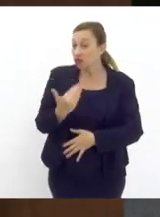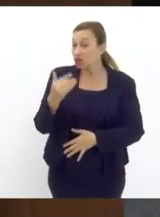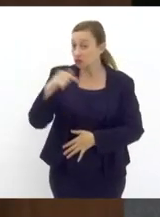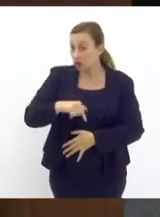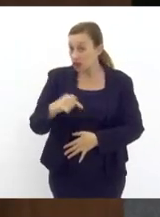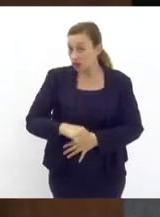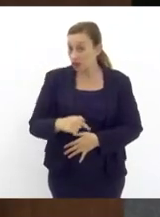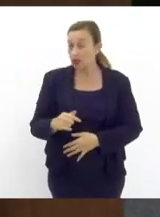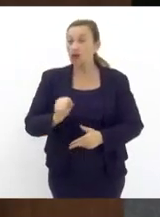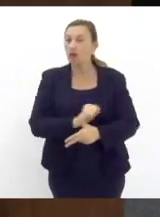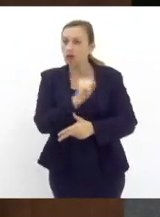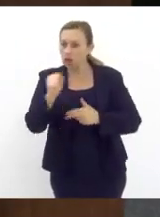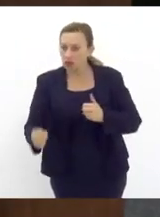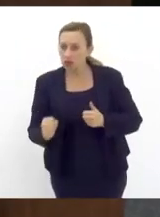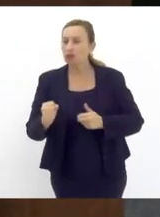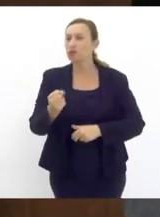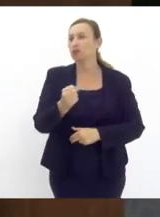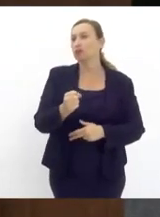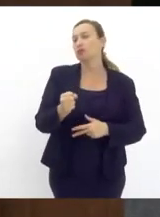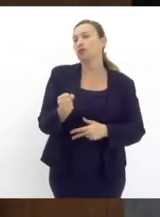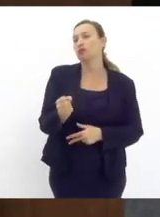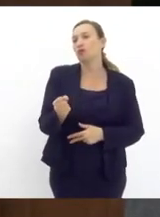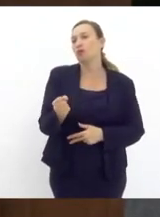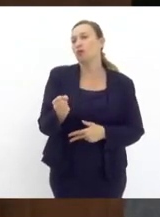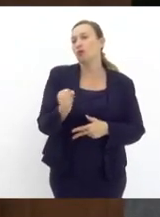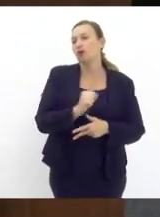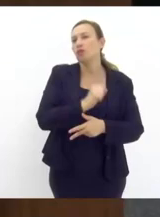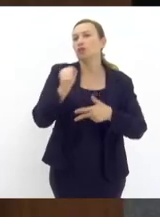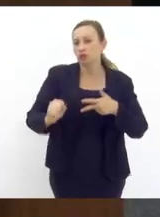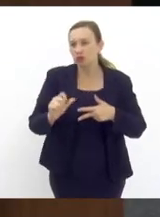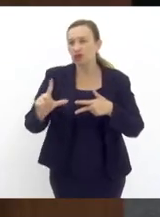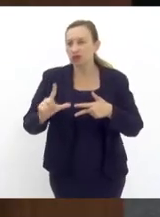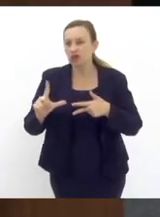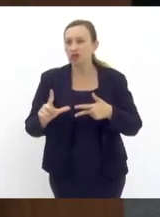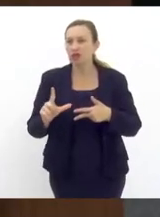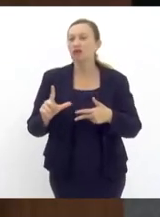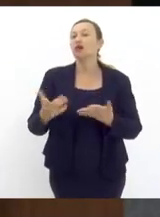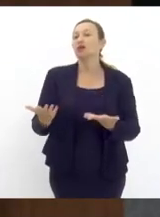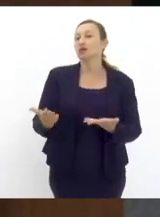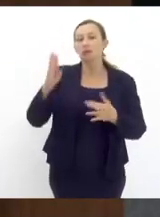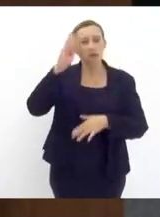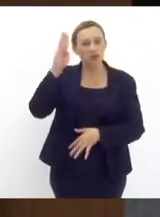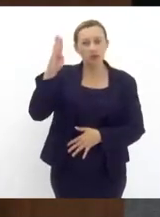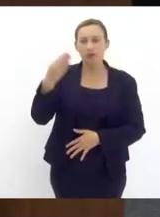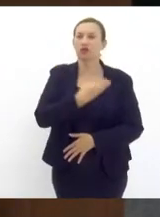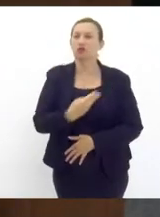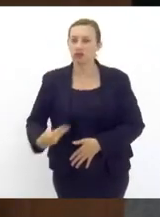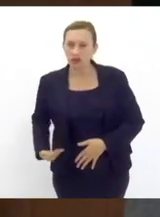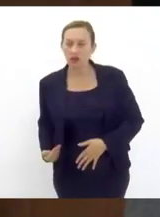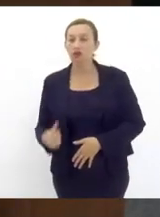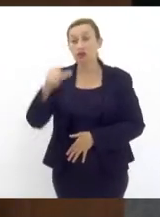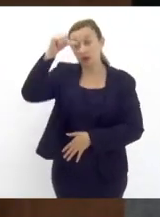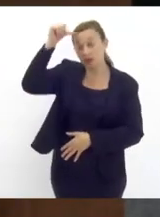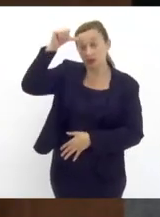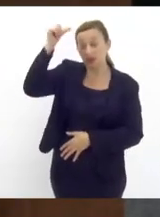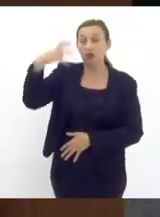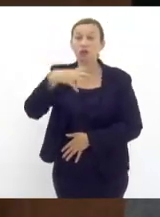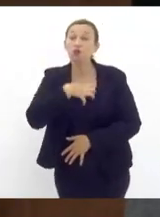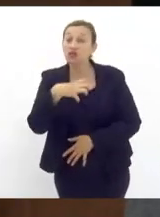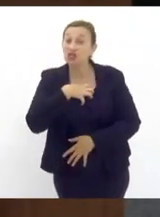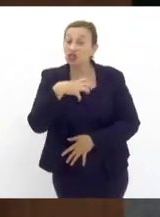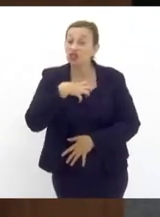aqui ao poder público legislativo especialmente ao excelentíssimo Governador Cláudio Castro que se empenhem no sentido